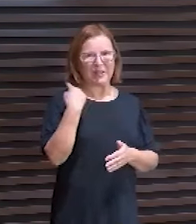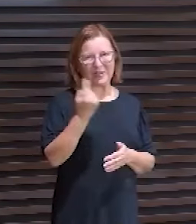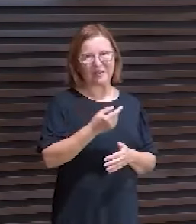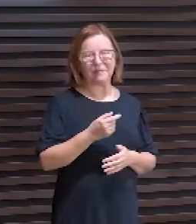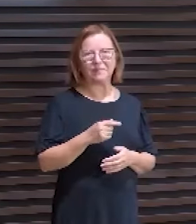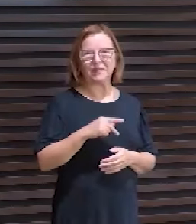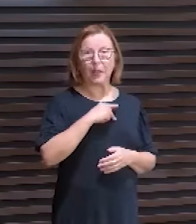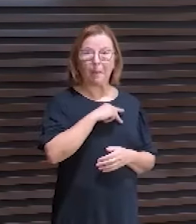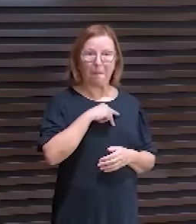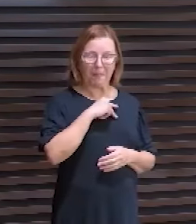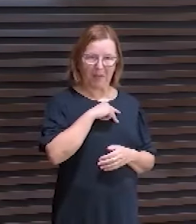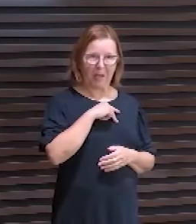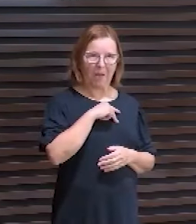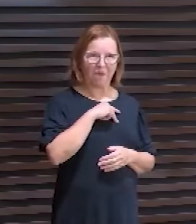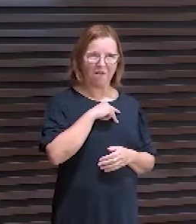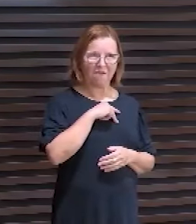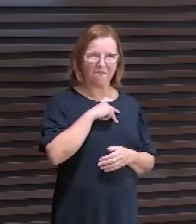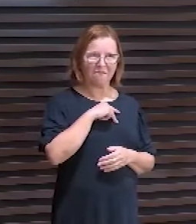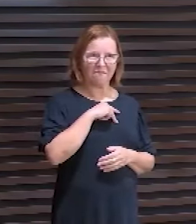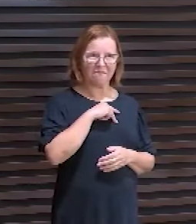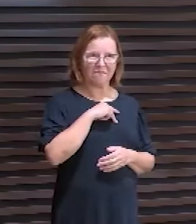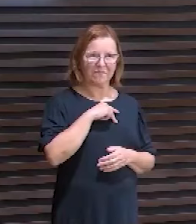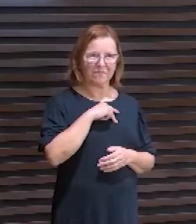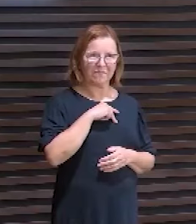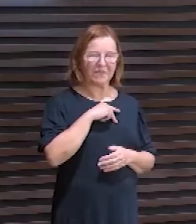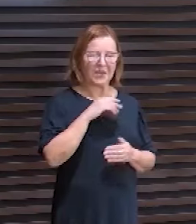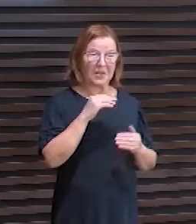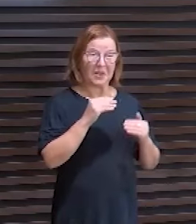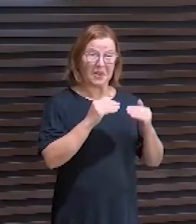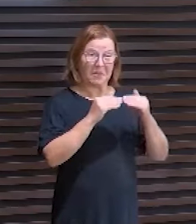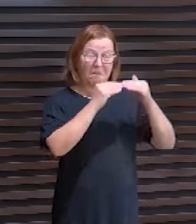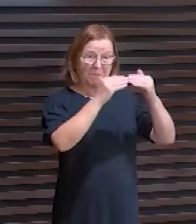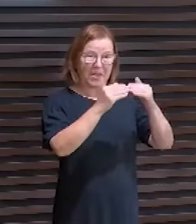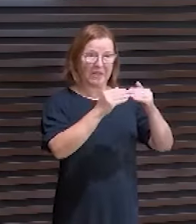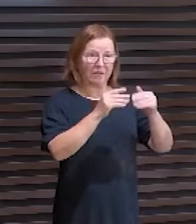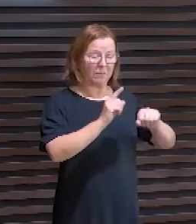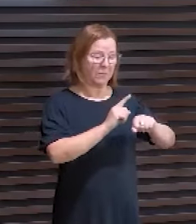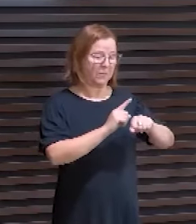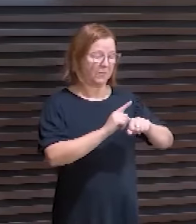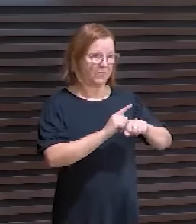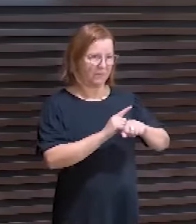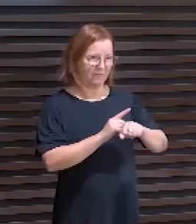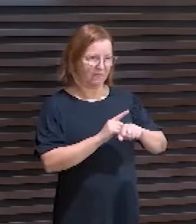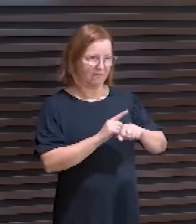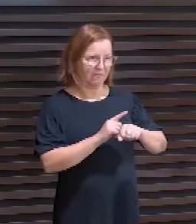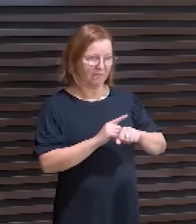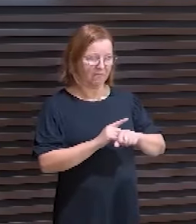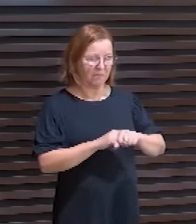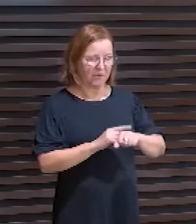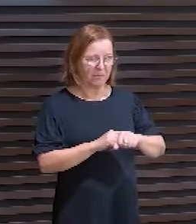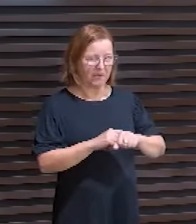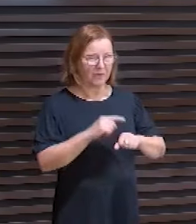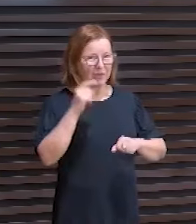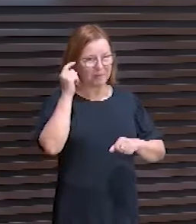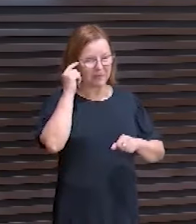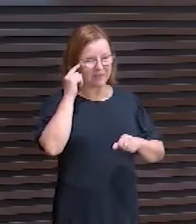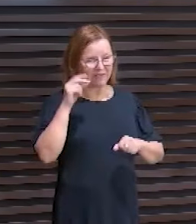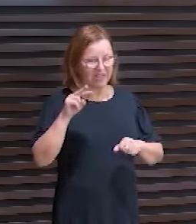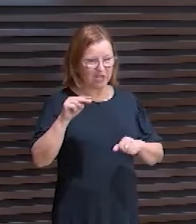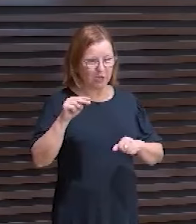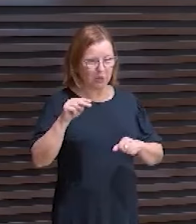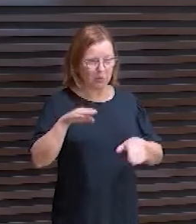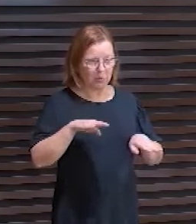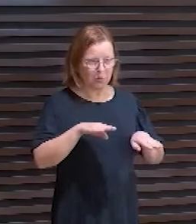era considerado máximo quando pensava quando como os demais homens mas após